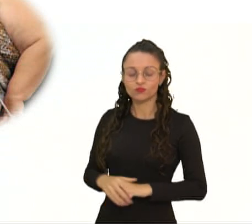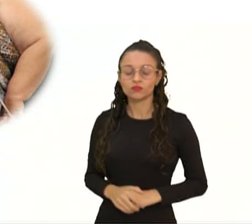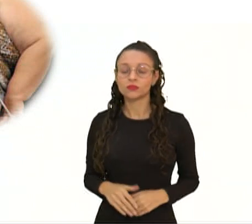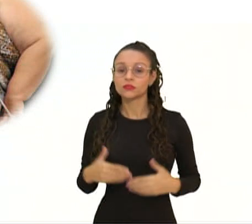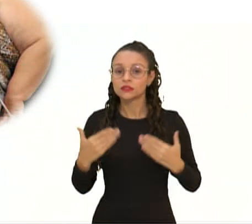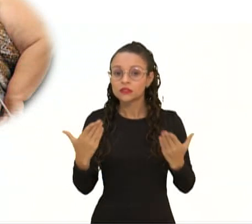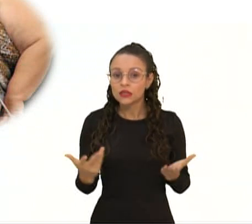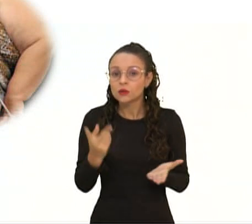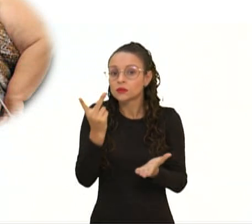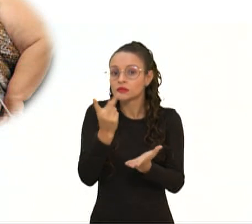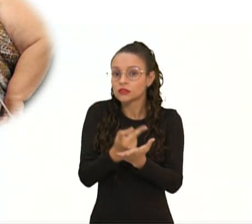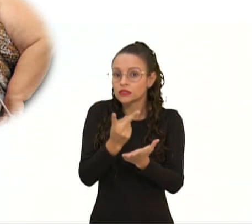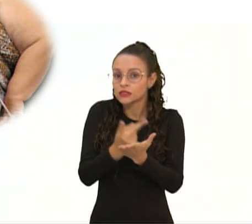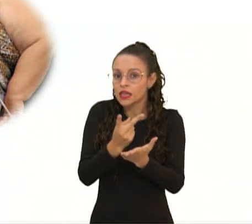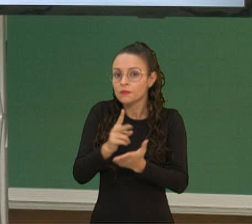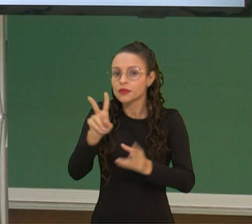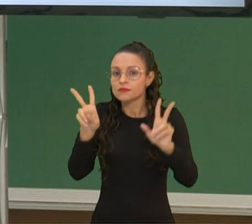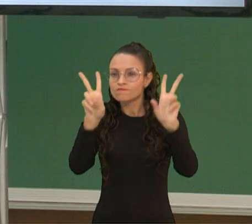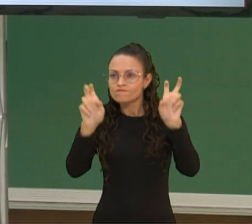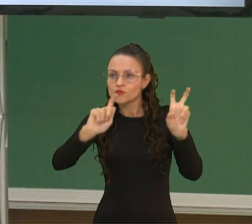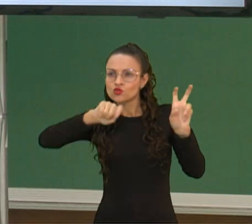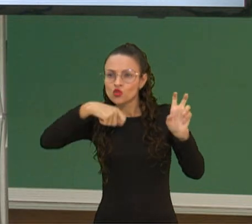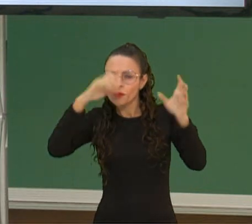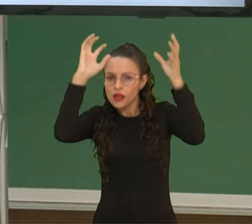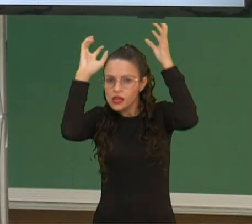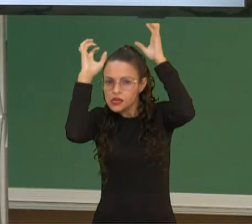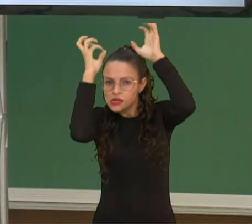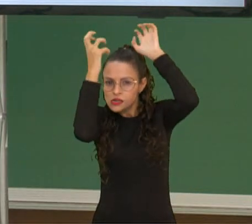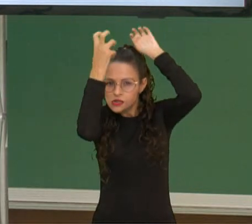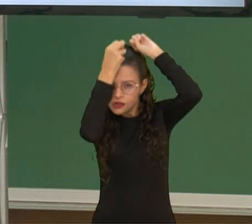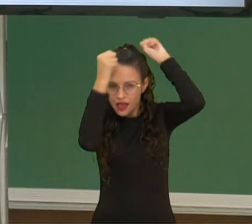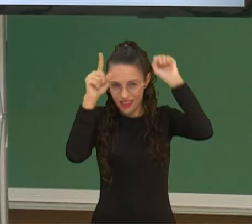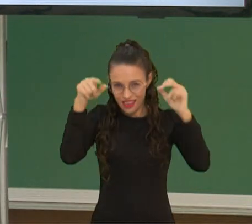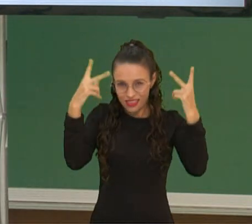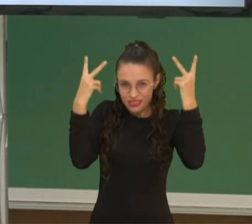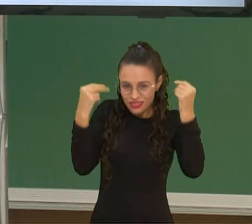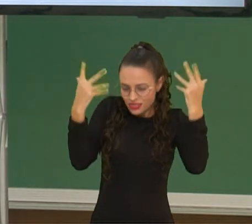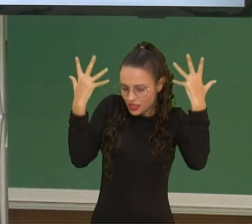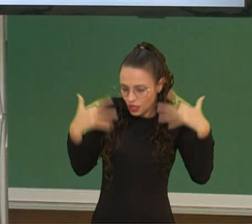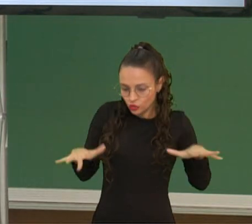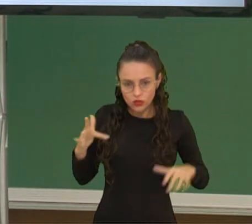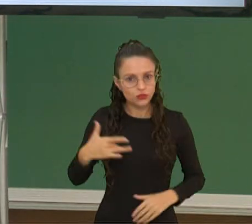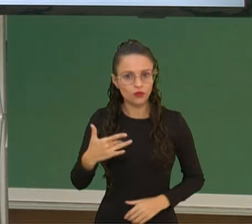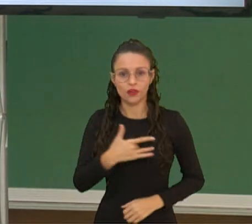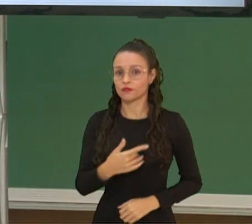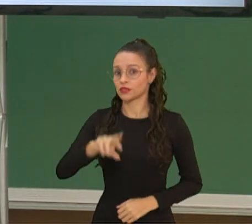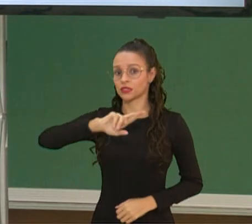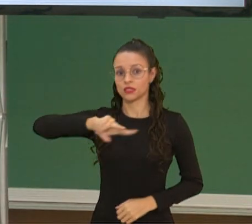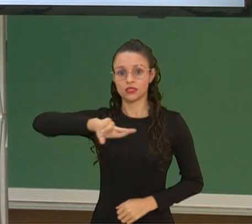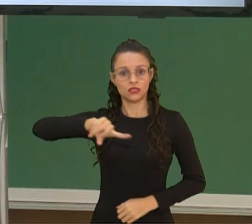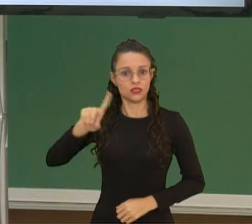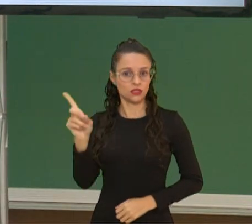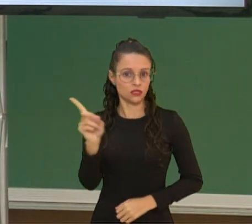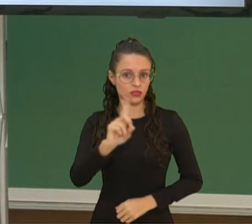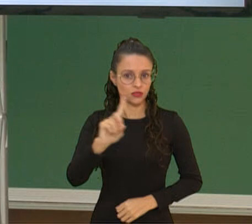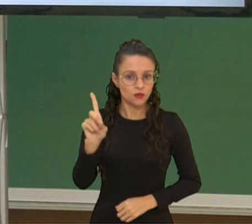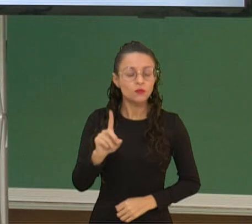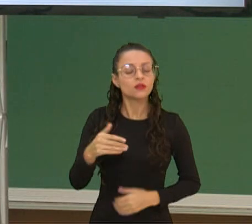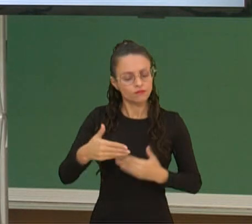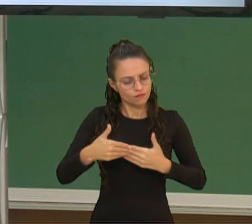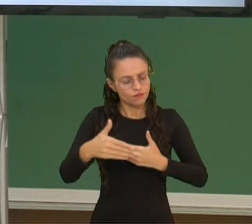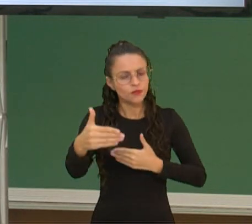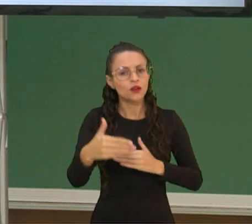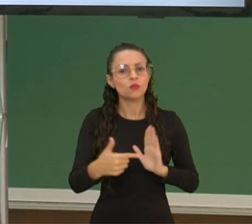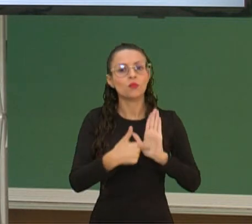então sempre que a gente fala em transtorno não é algo natural não é algo saudável a gente vai conhecer